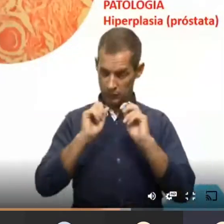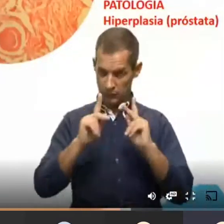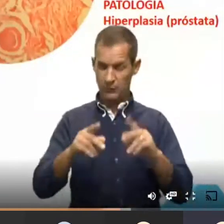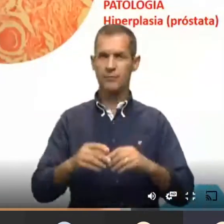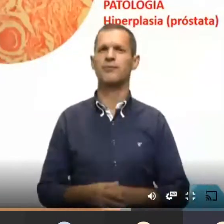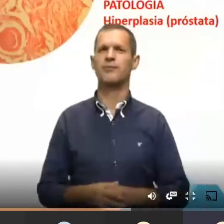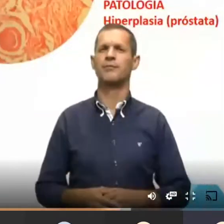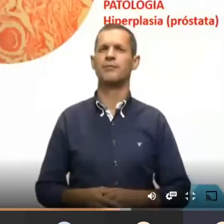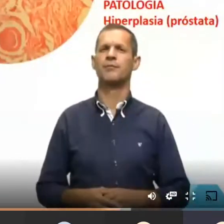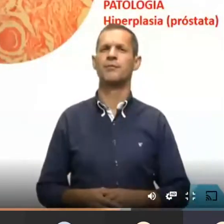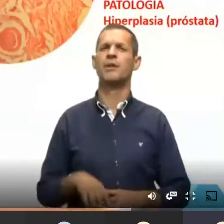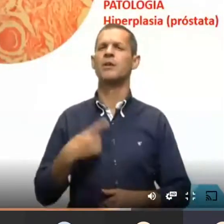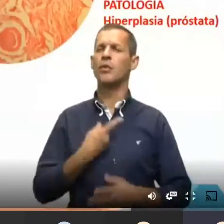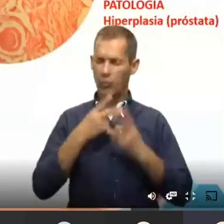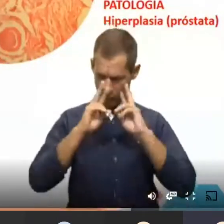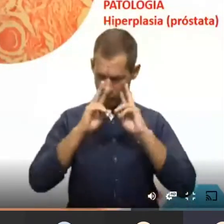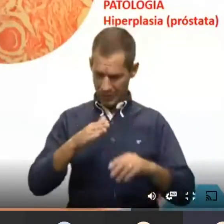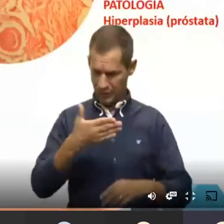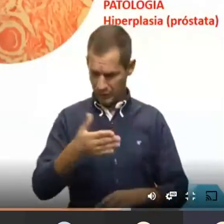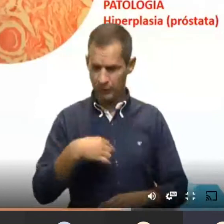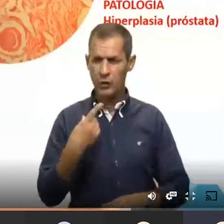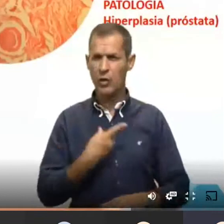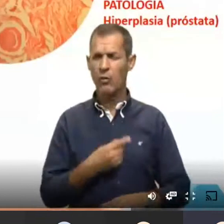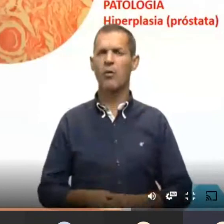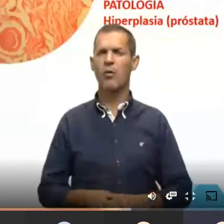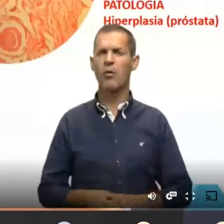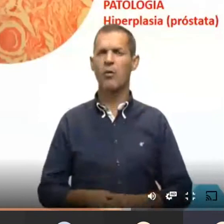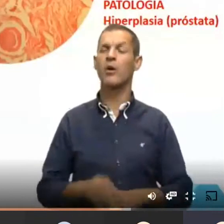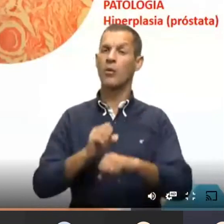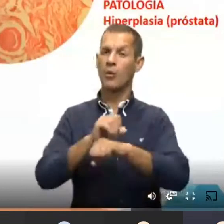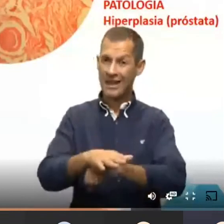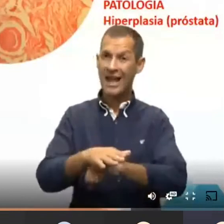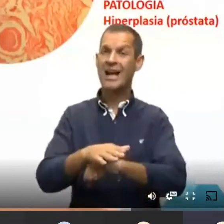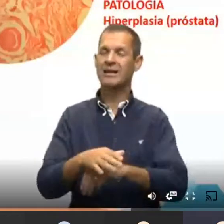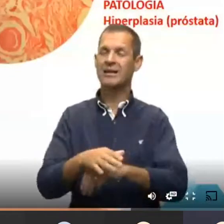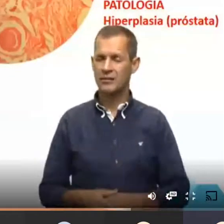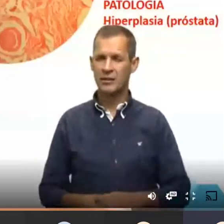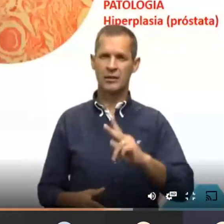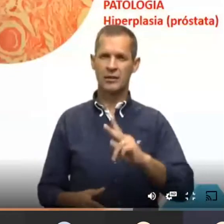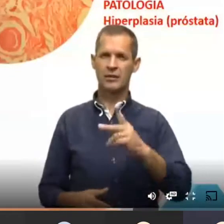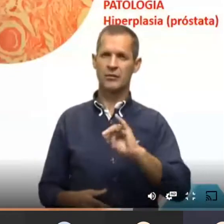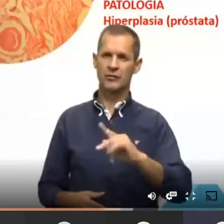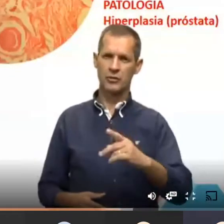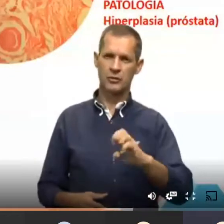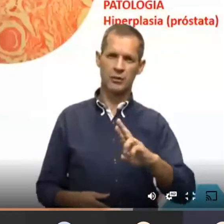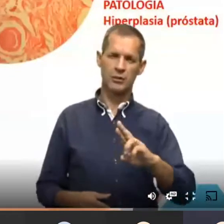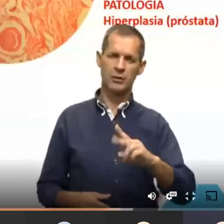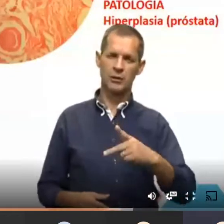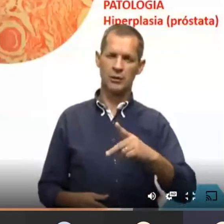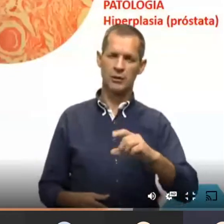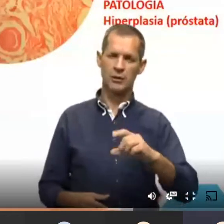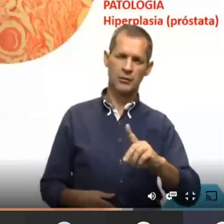Ok? E vamos ver, então, vamos carregar a nossa lâmina de hiperplasia